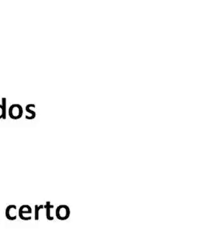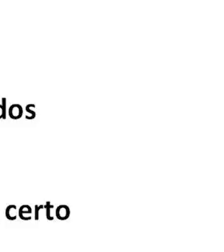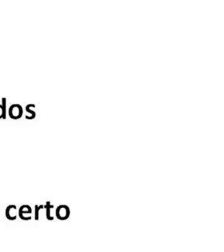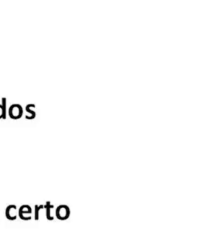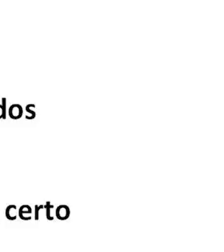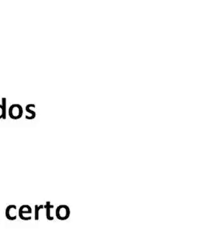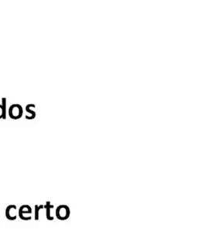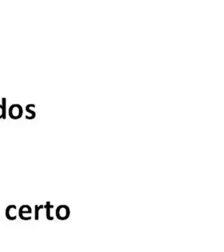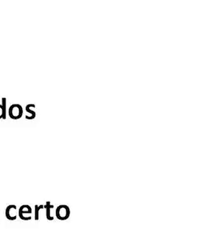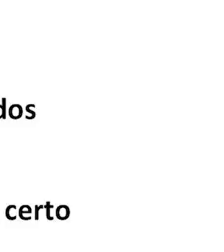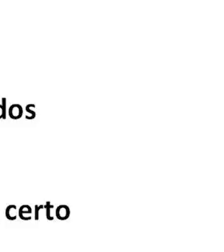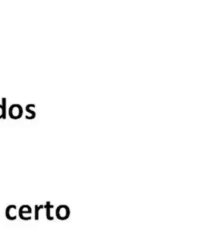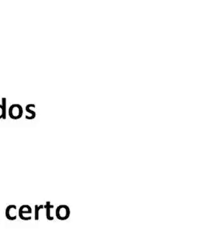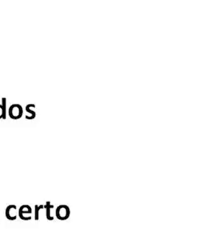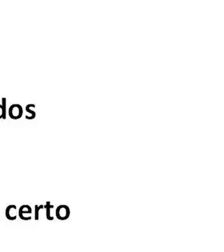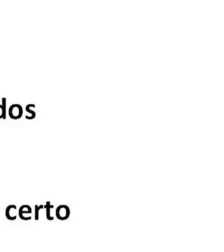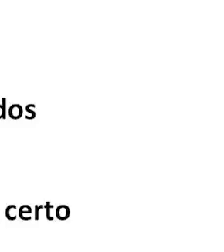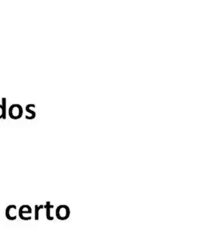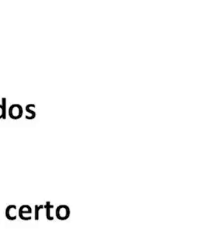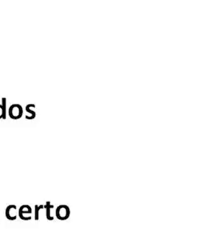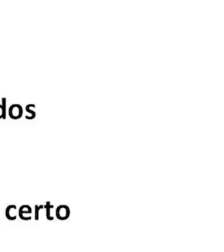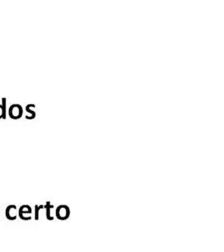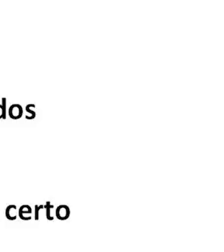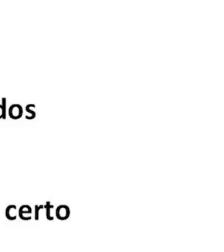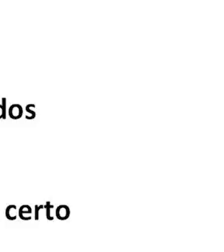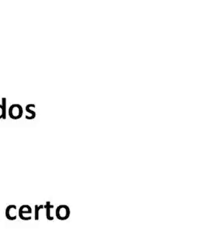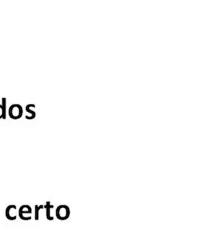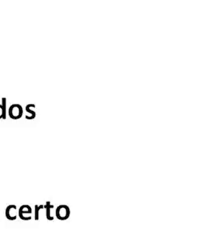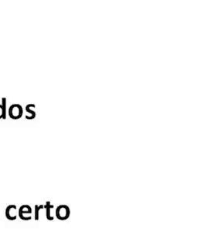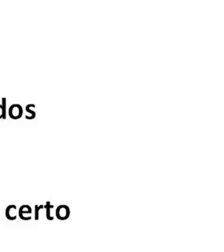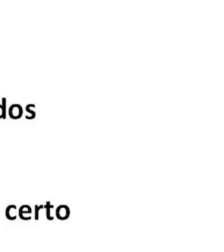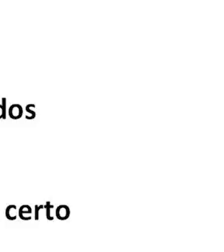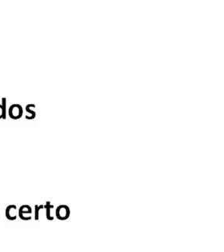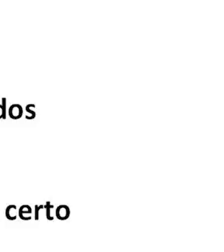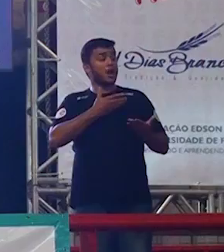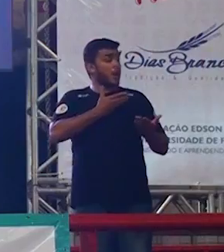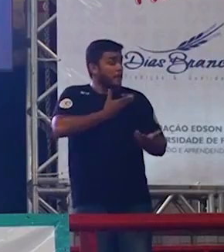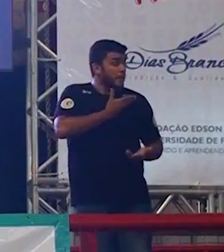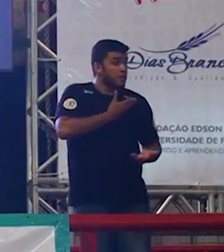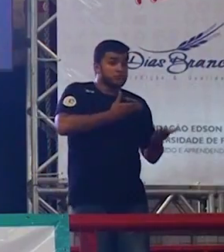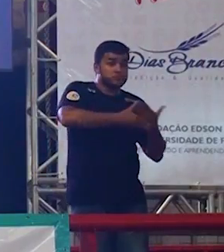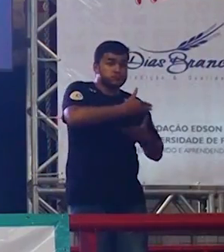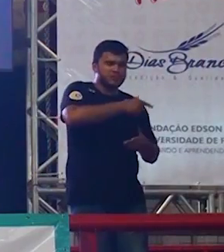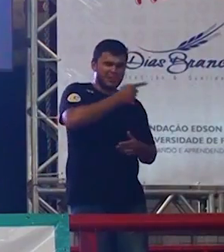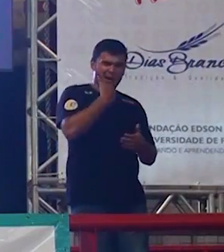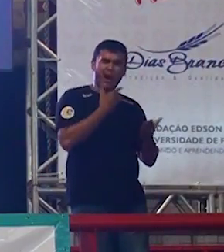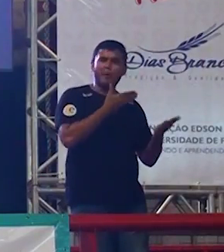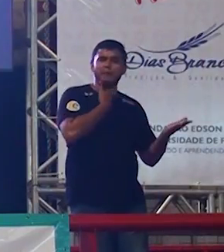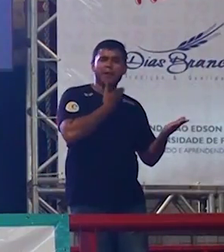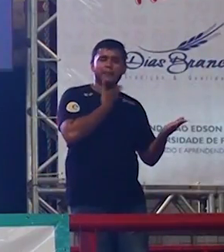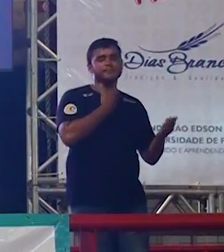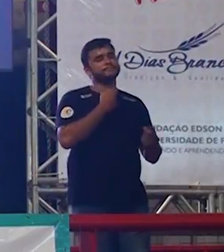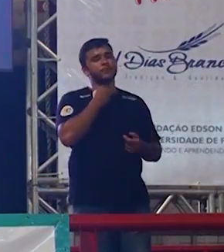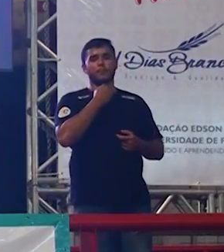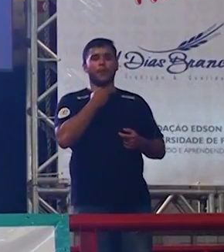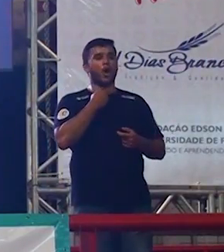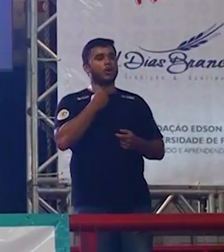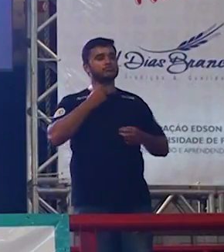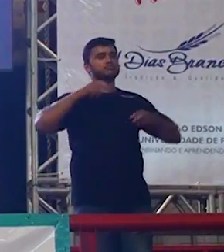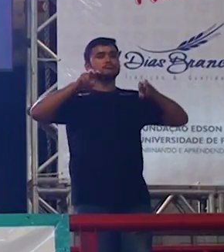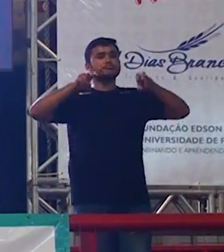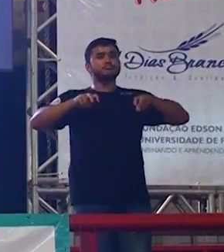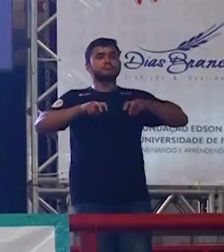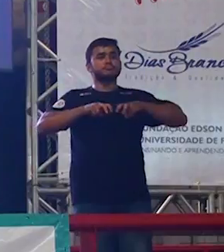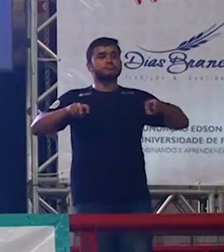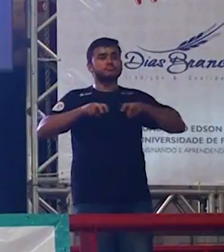está ensinando, sente em um local adequado, fique próximo de amigos que estão comprometidos com os estudos. Se